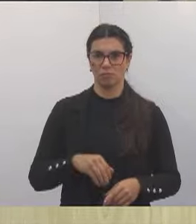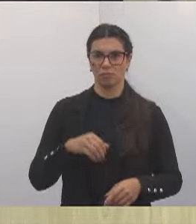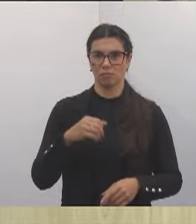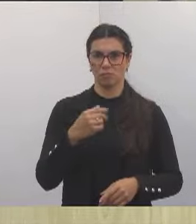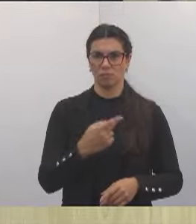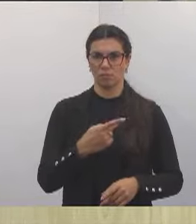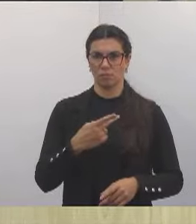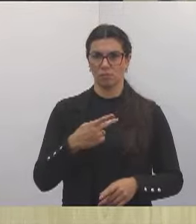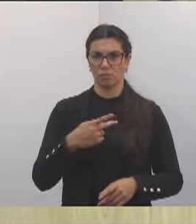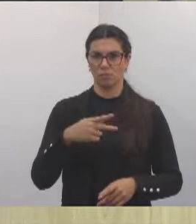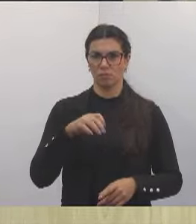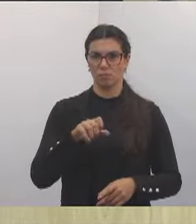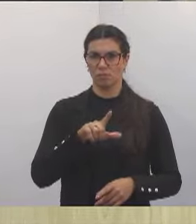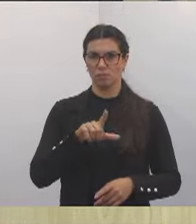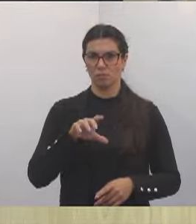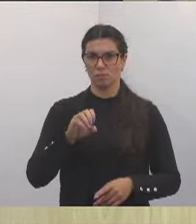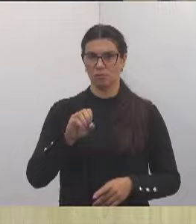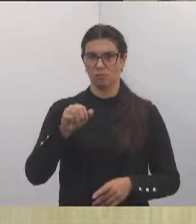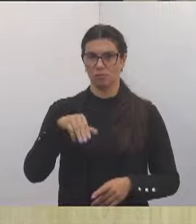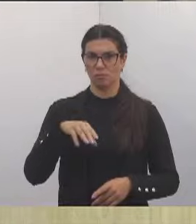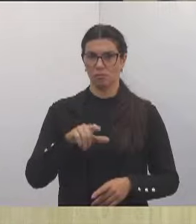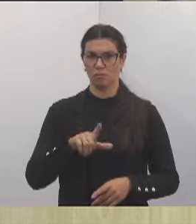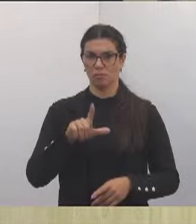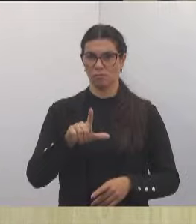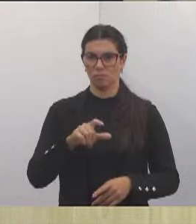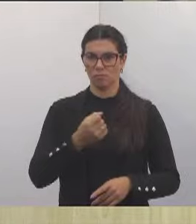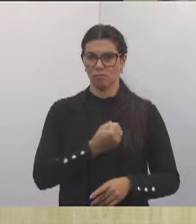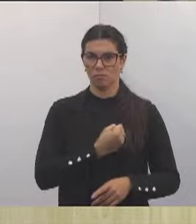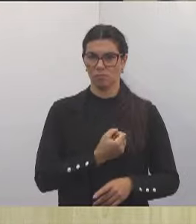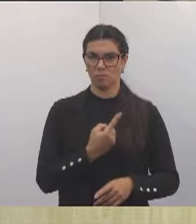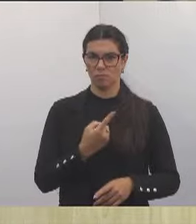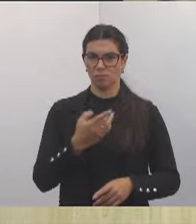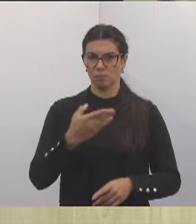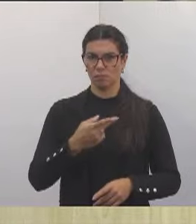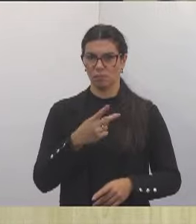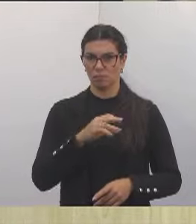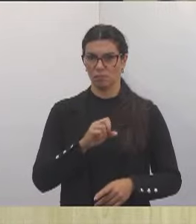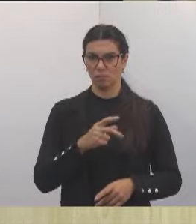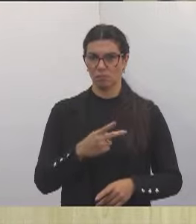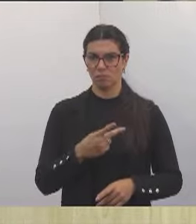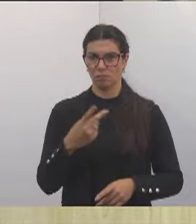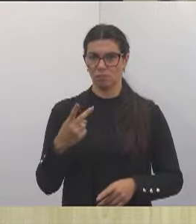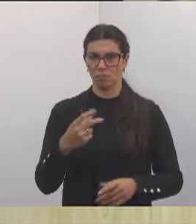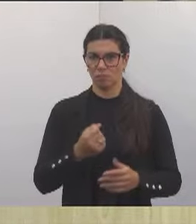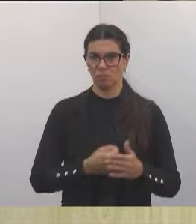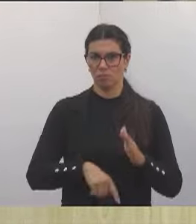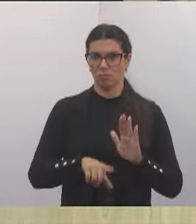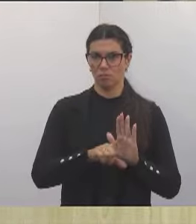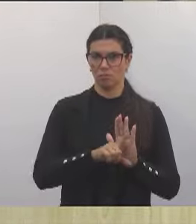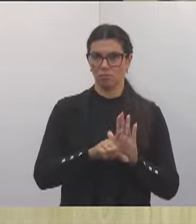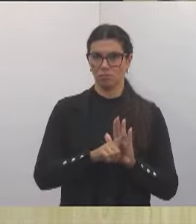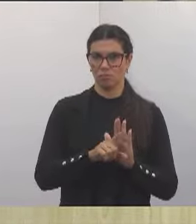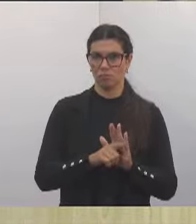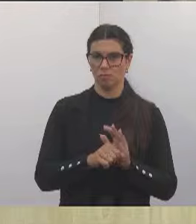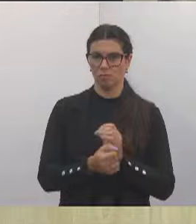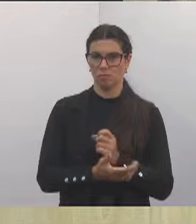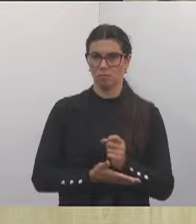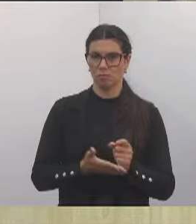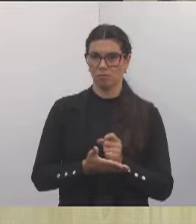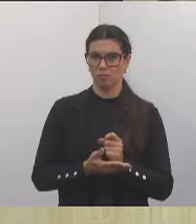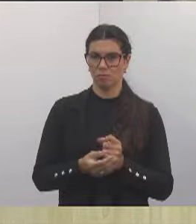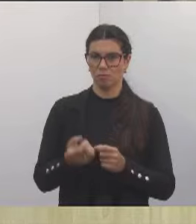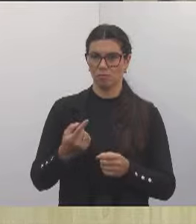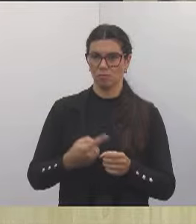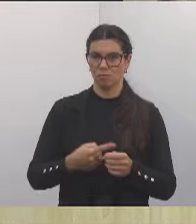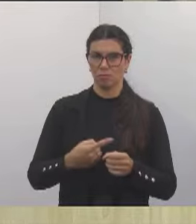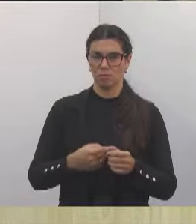PELOML número 1/2022, projeto de lei, a lei orgânica do município do